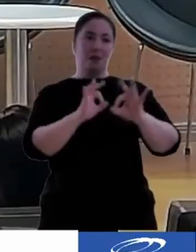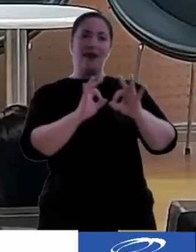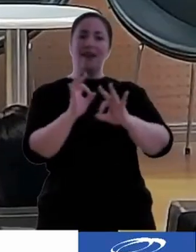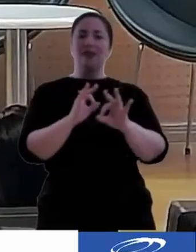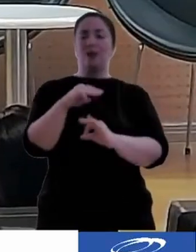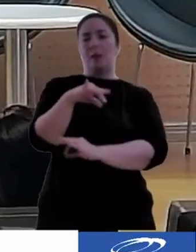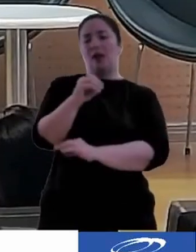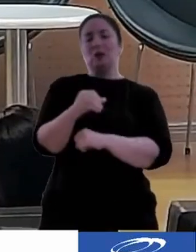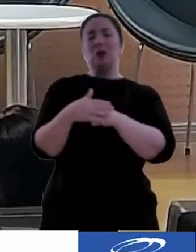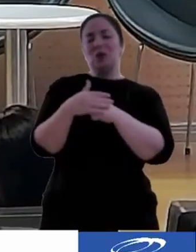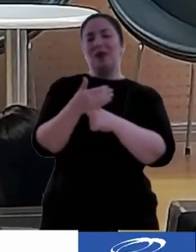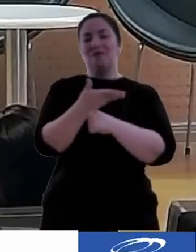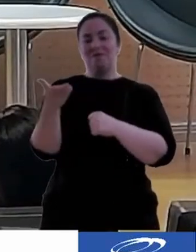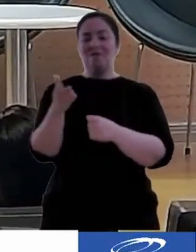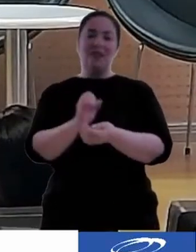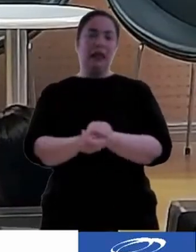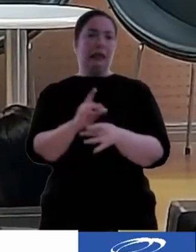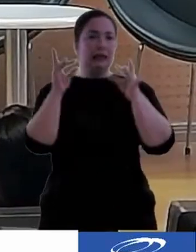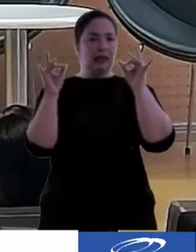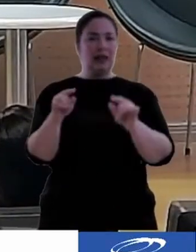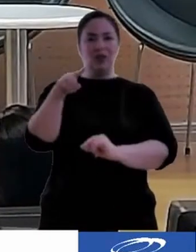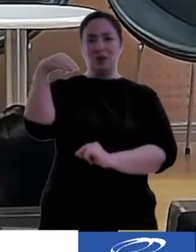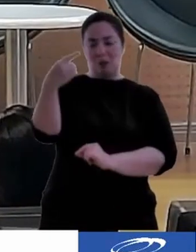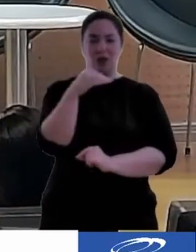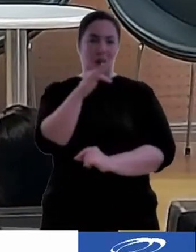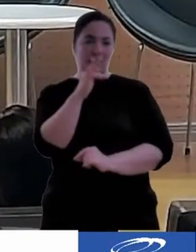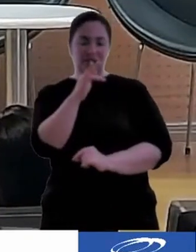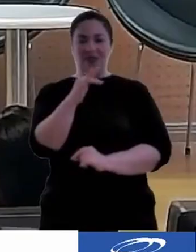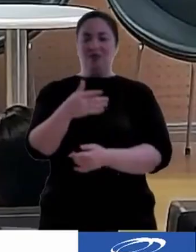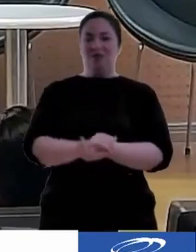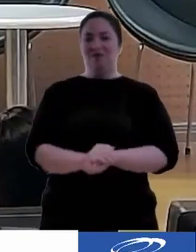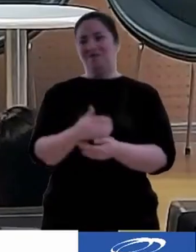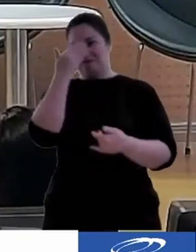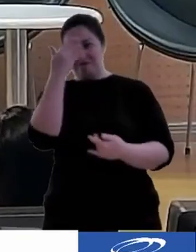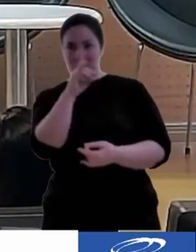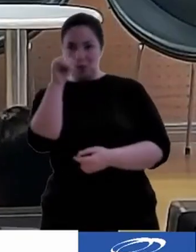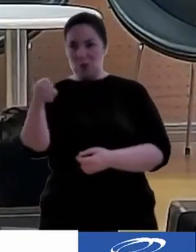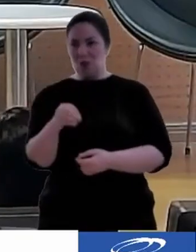muito carinho. Teremos os detalhes disponíveis em breve. Muito obrigado, bom dia a todos.